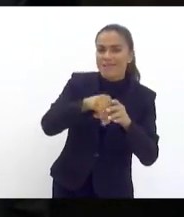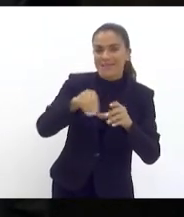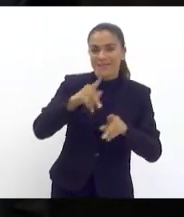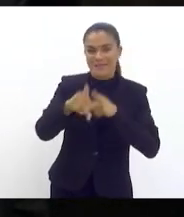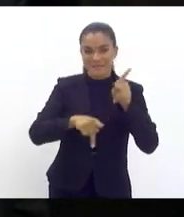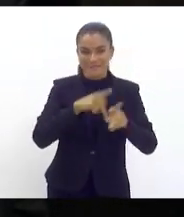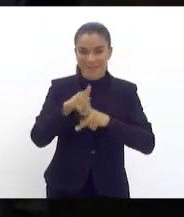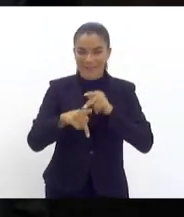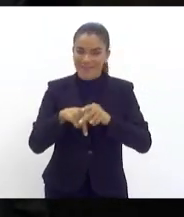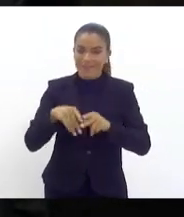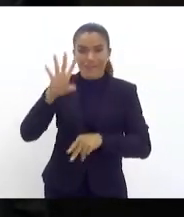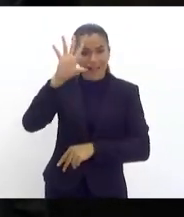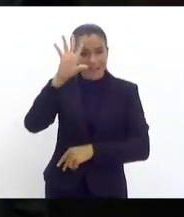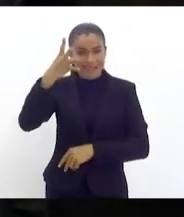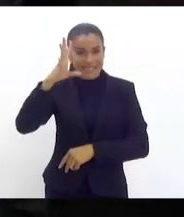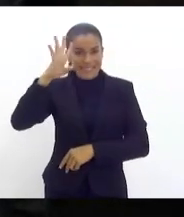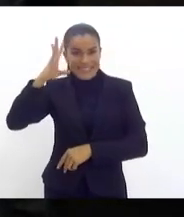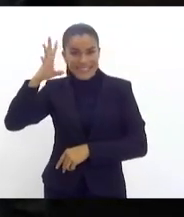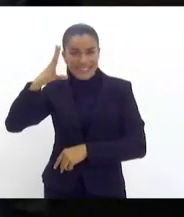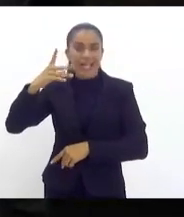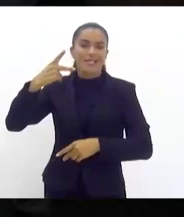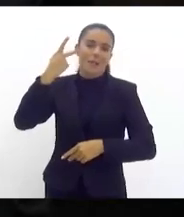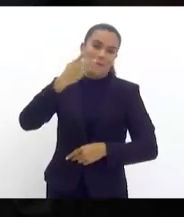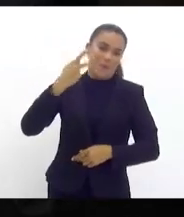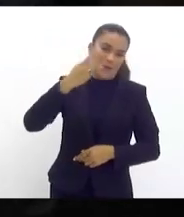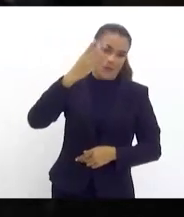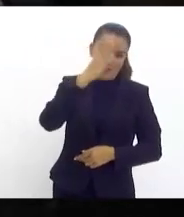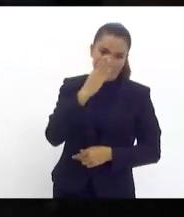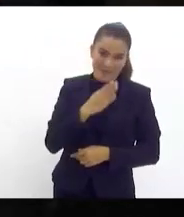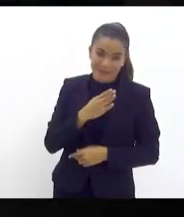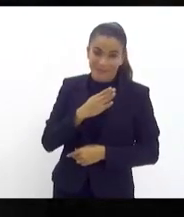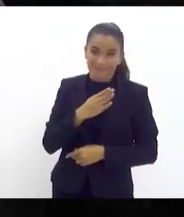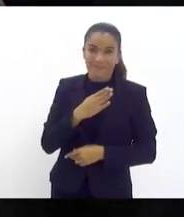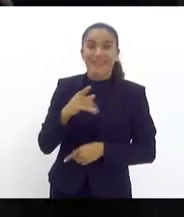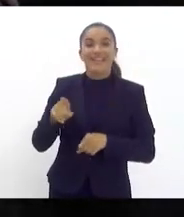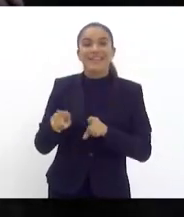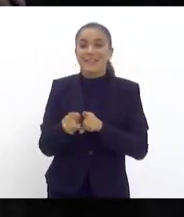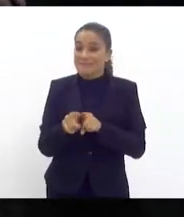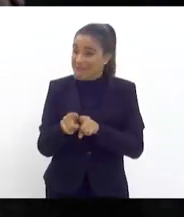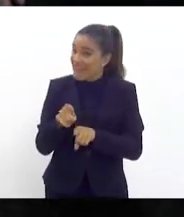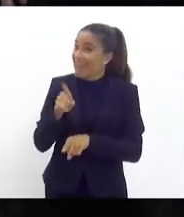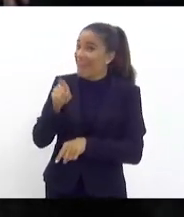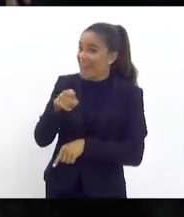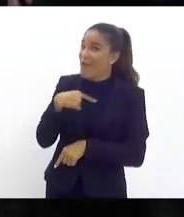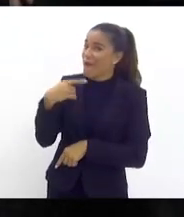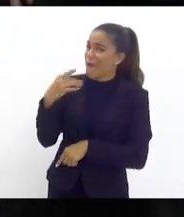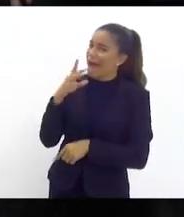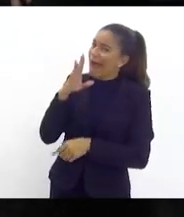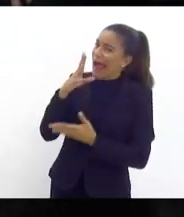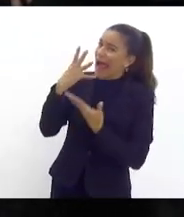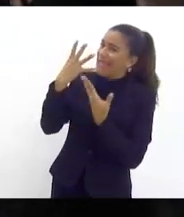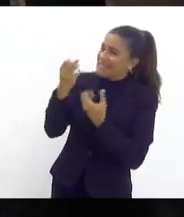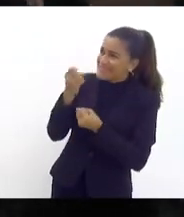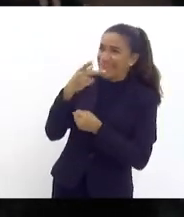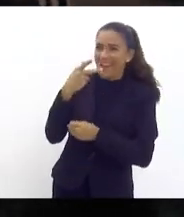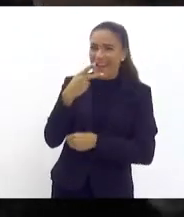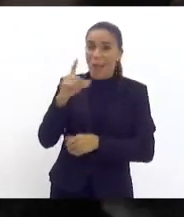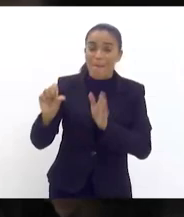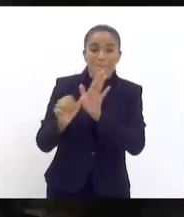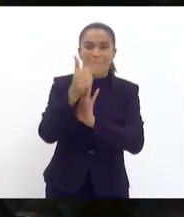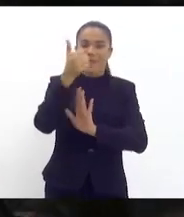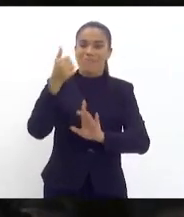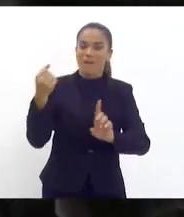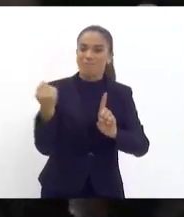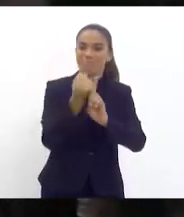povo nas decisões e tomadas políticas do Brasil. Arrisco dizer que esse é provavelmente um dos primeiros episódios